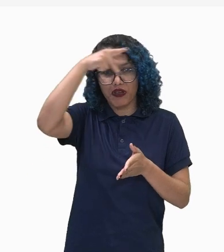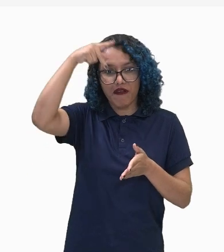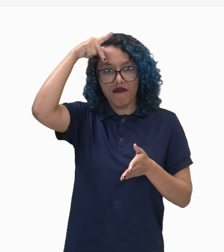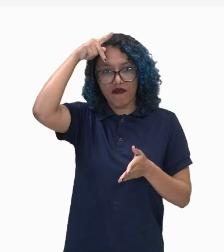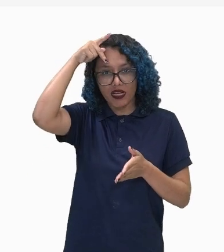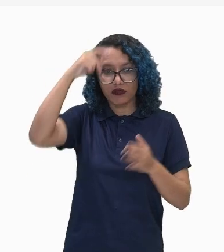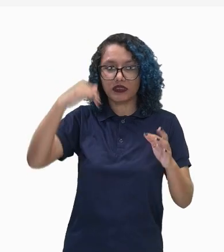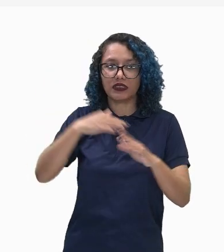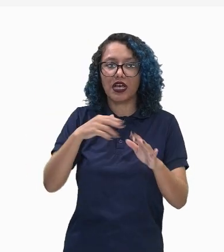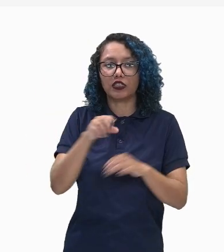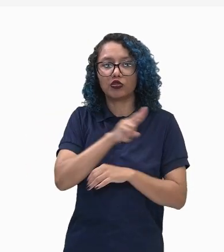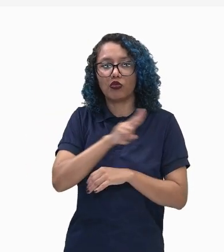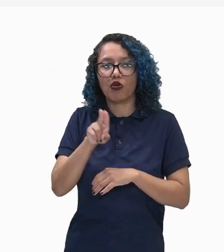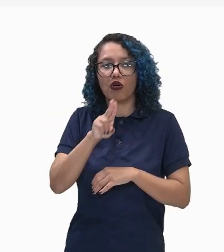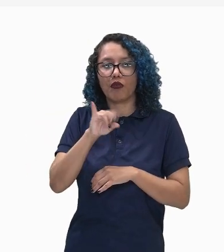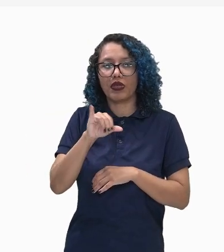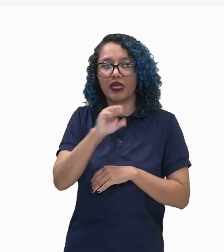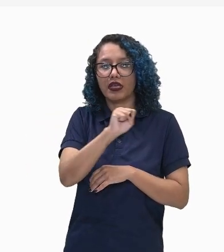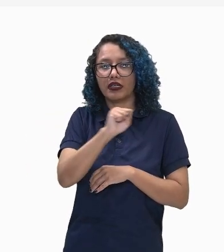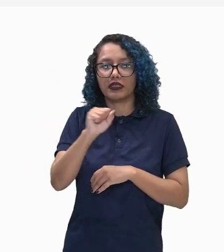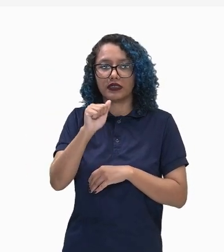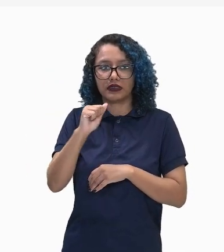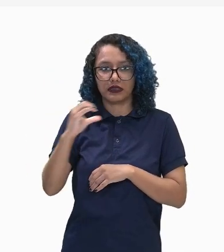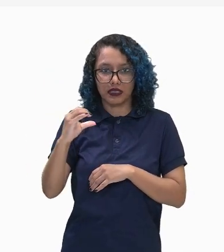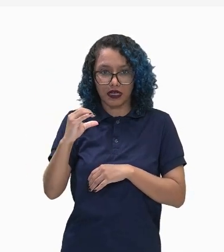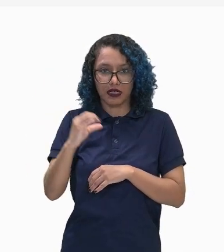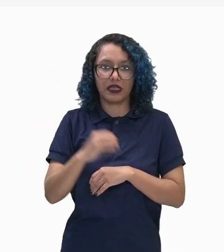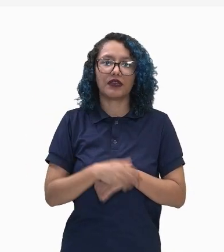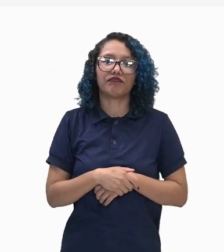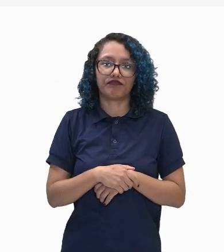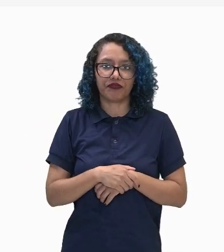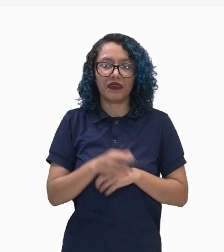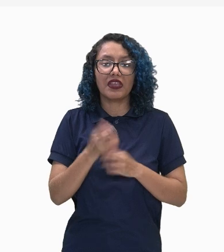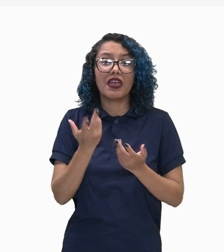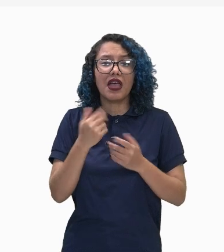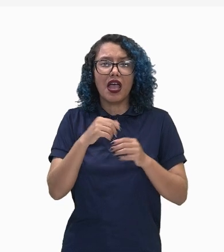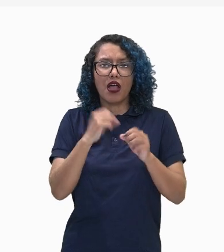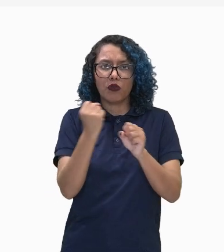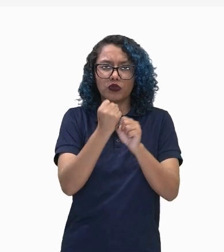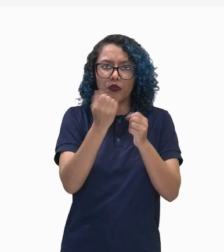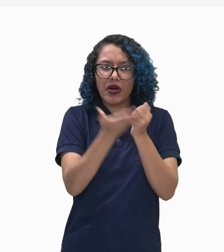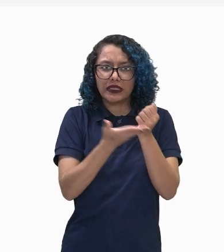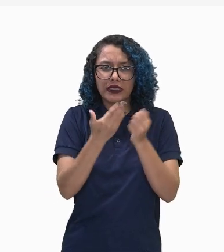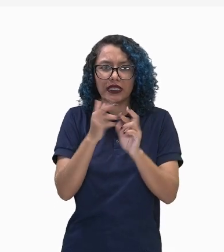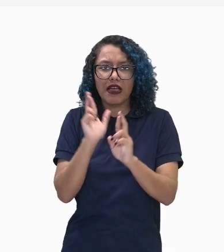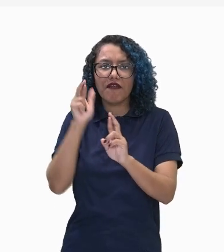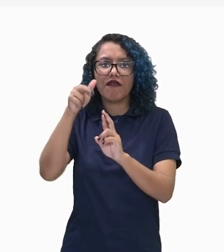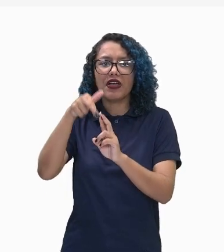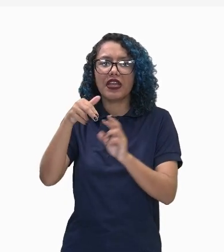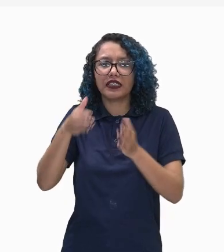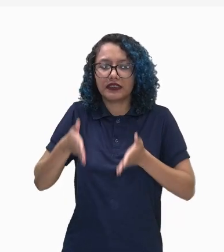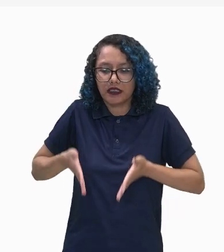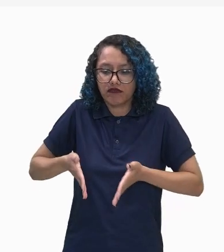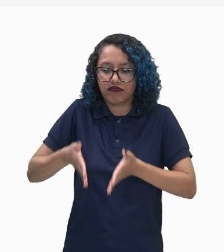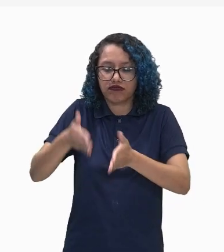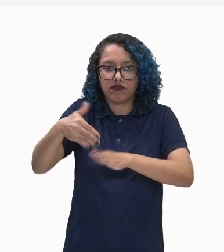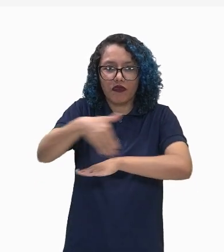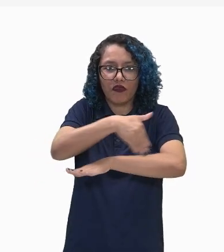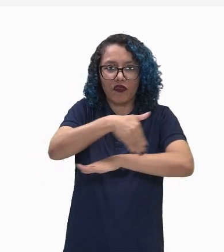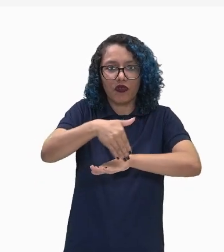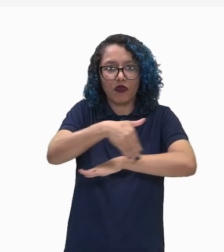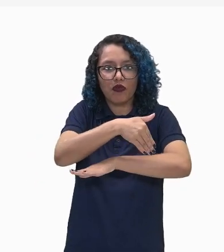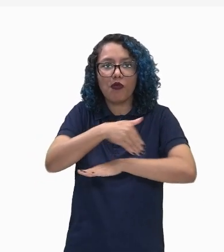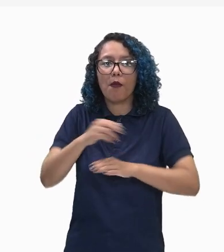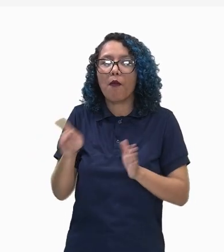José Pérez, que tomou como referência a charmosa avenida de Paris, né? A Champs-Élysées, né?